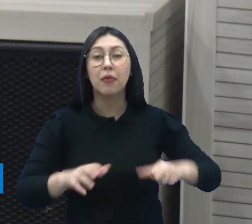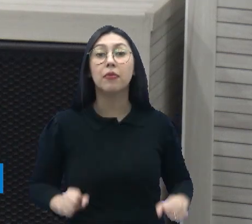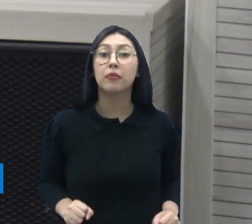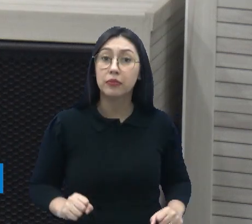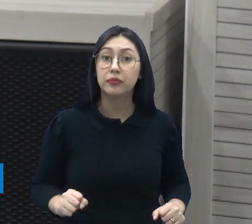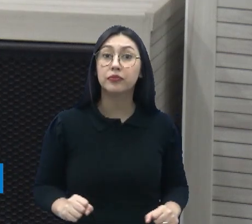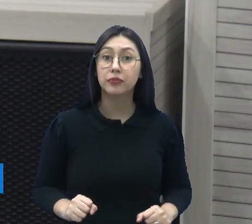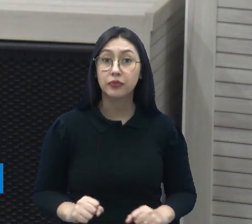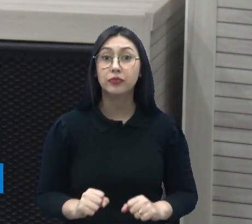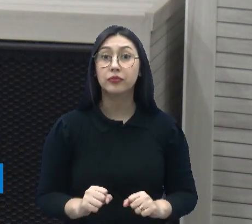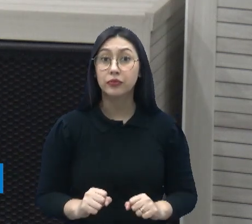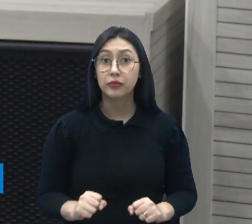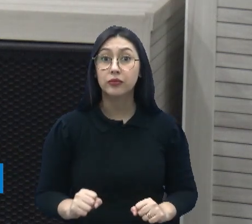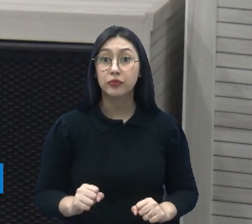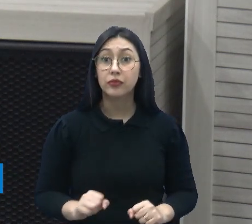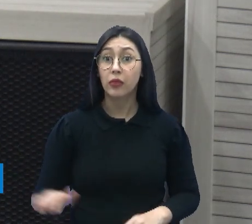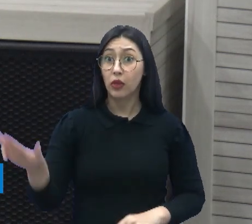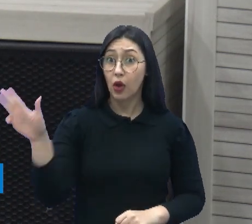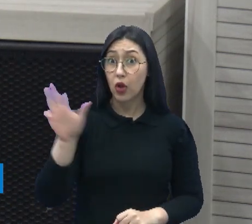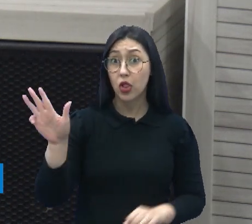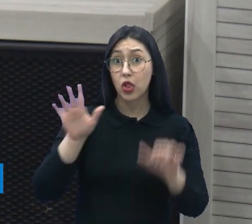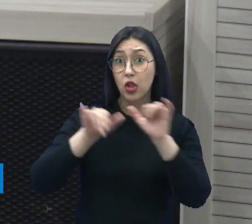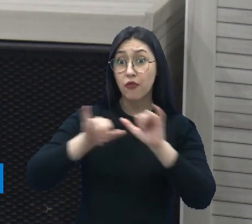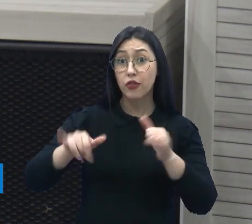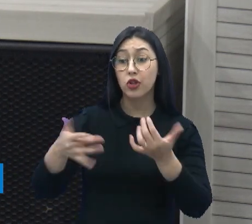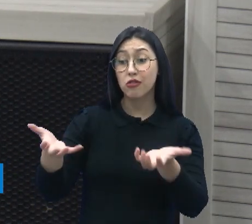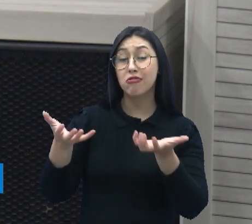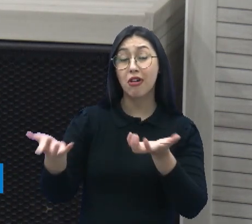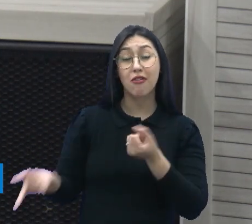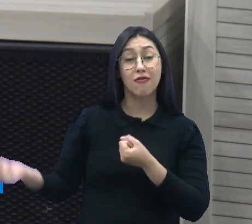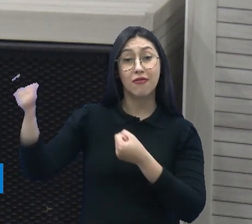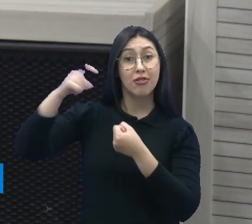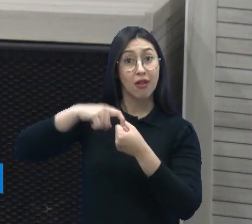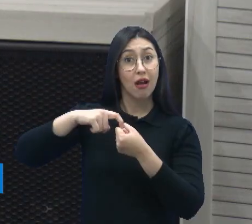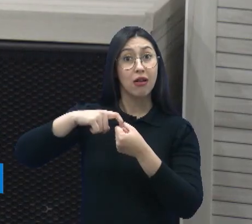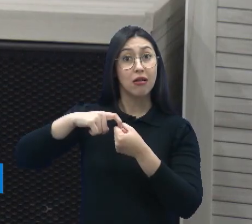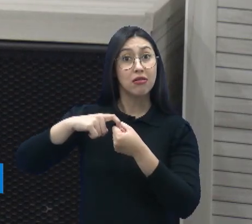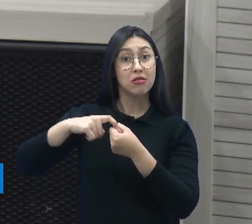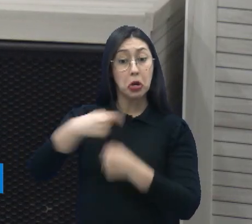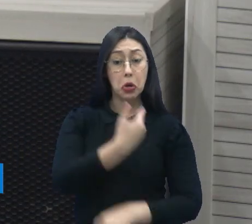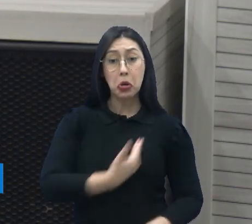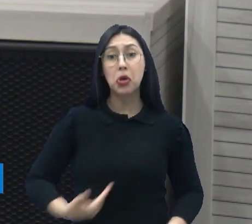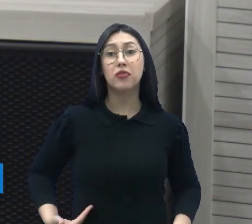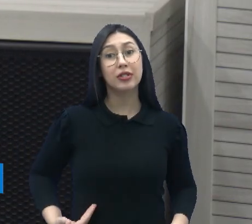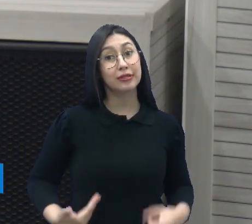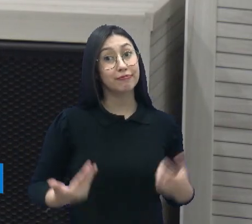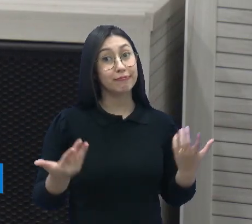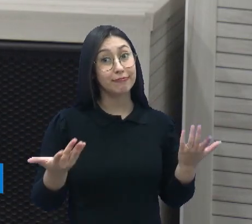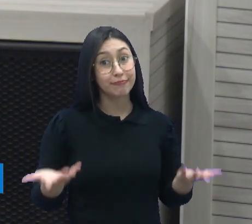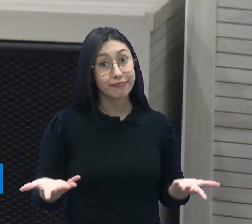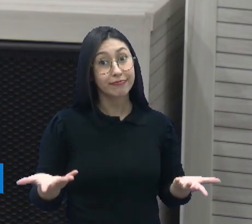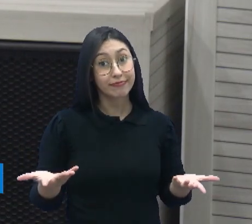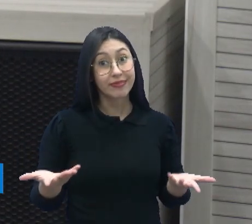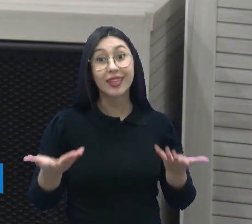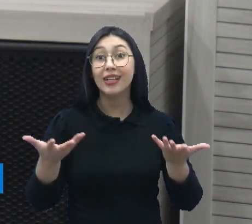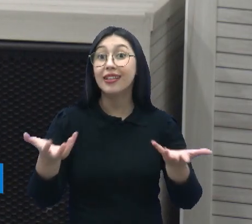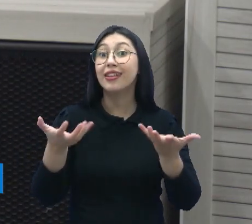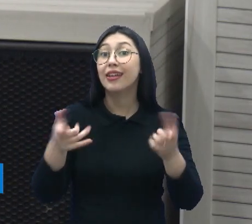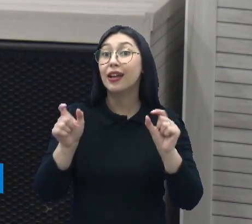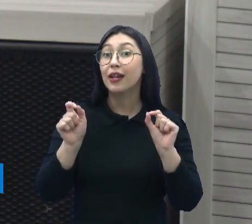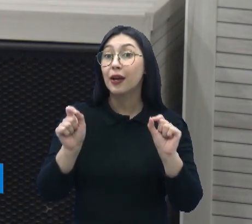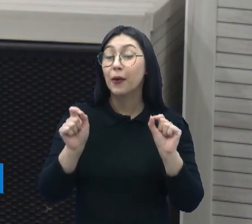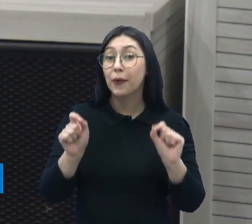Brasil. Lula diz que quer voltar ao poder. Ou seja, meus amigos, ele quer voltar...